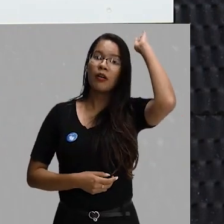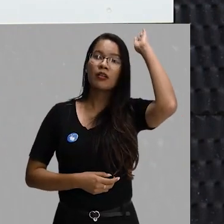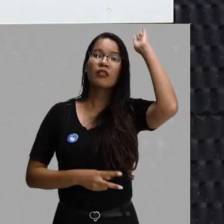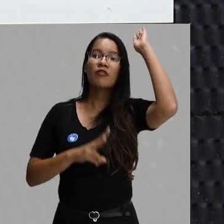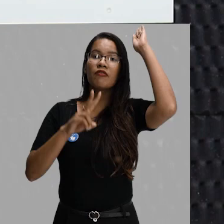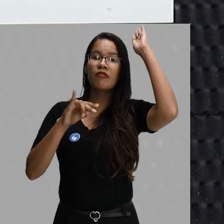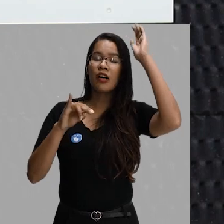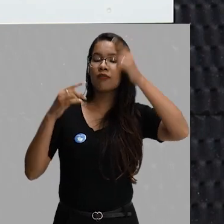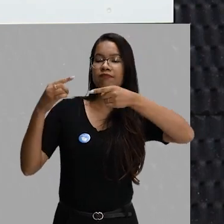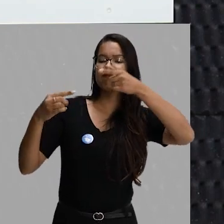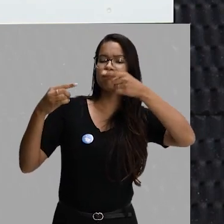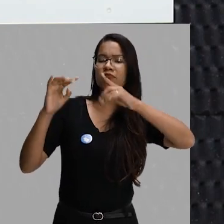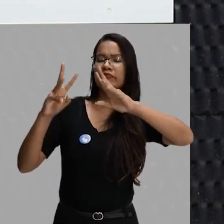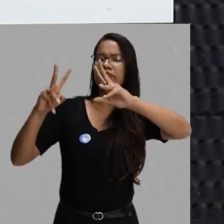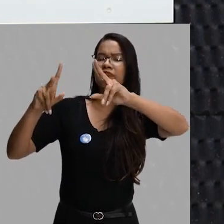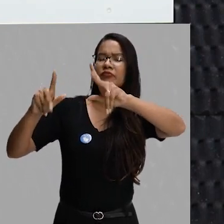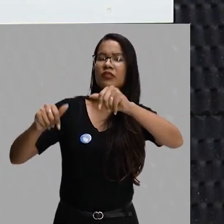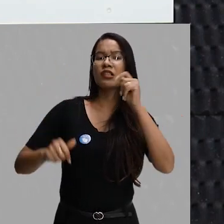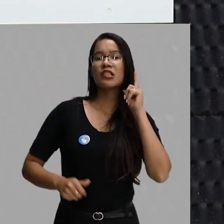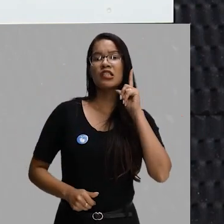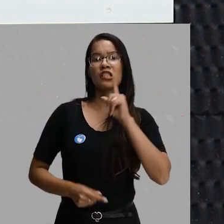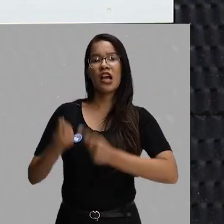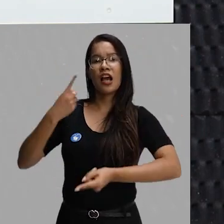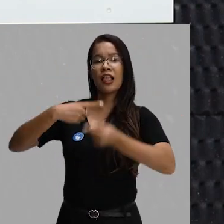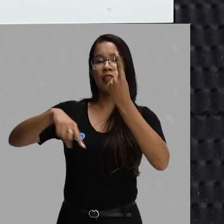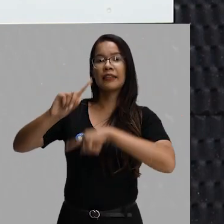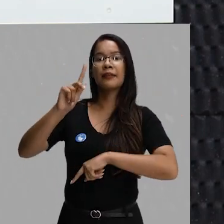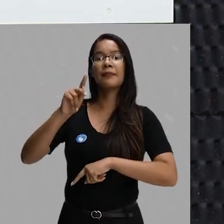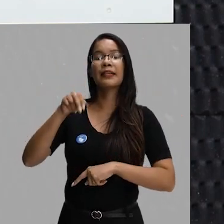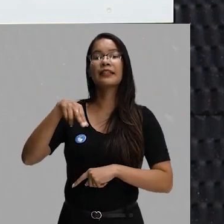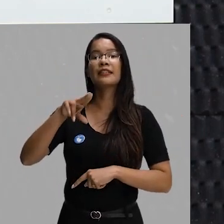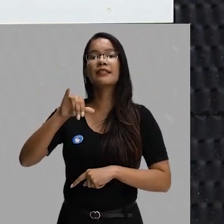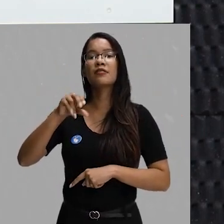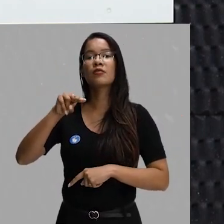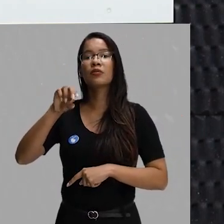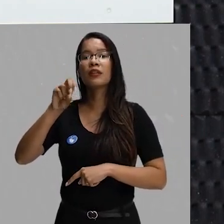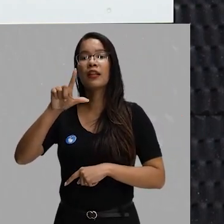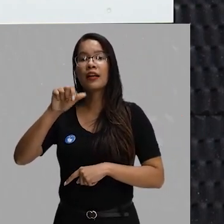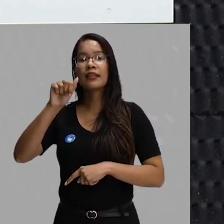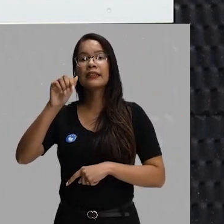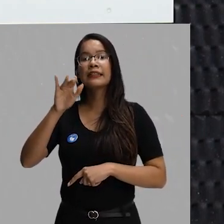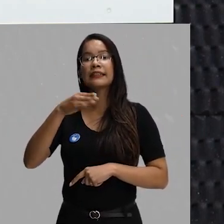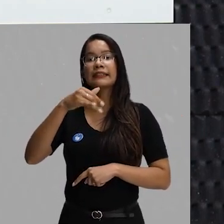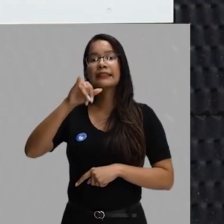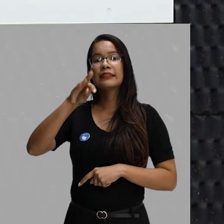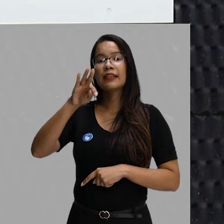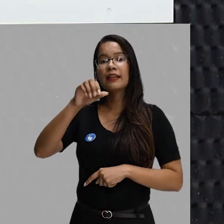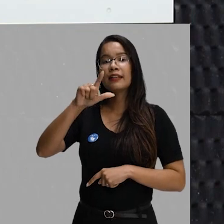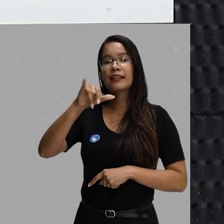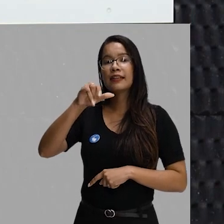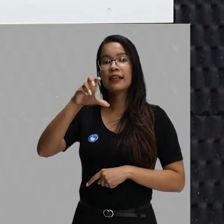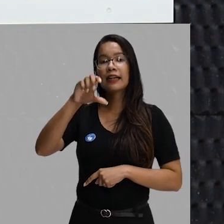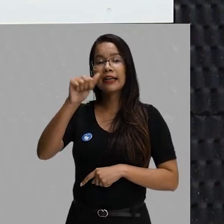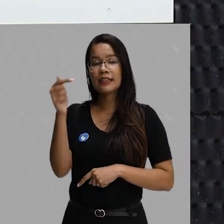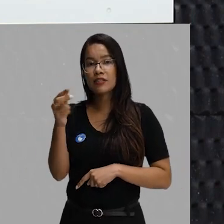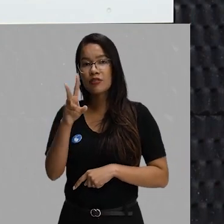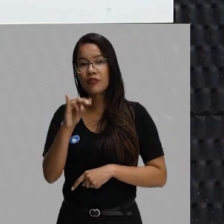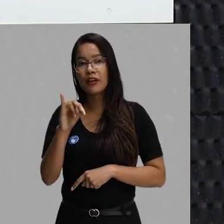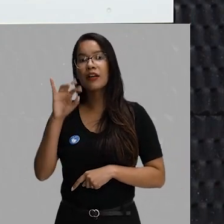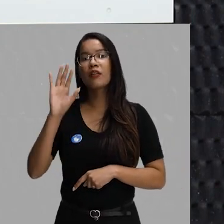irão dominar além da Península Itálica. E isso vai acontecer a partir do momento que